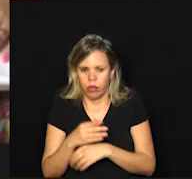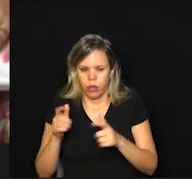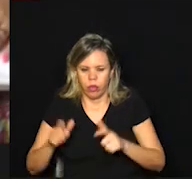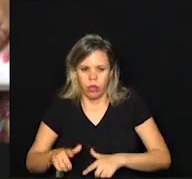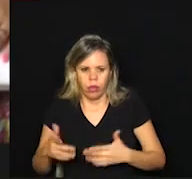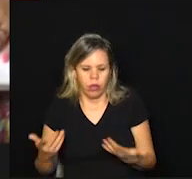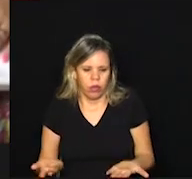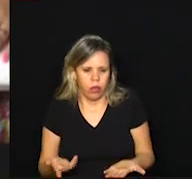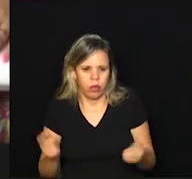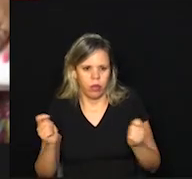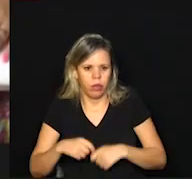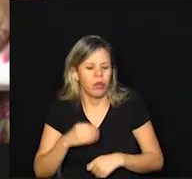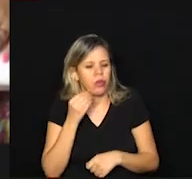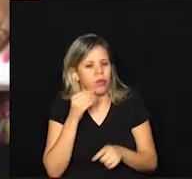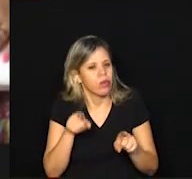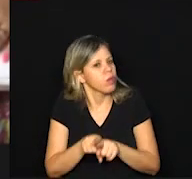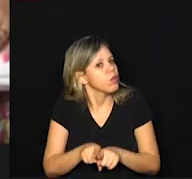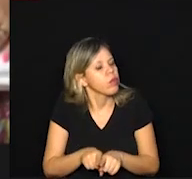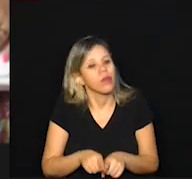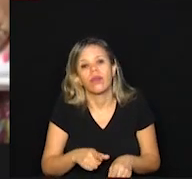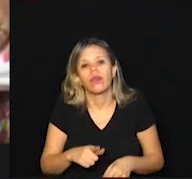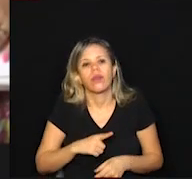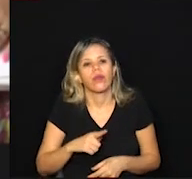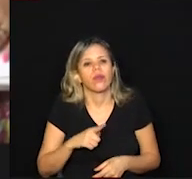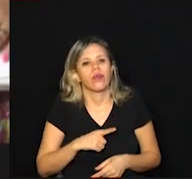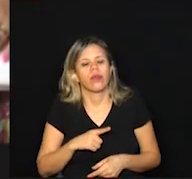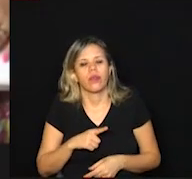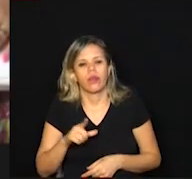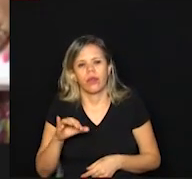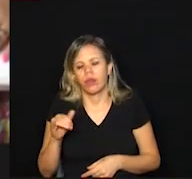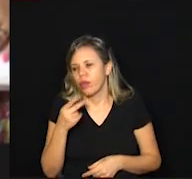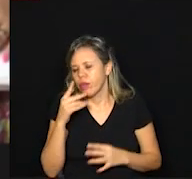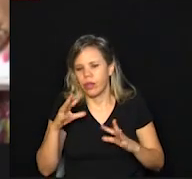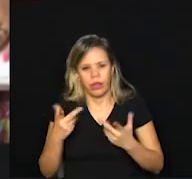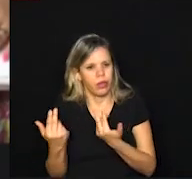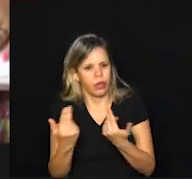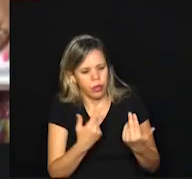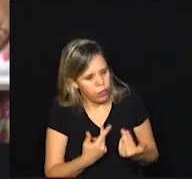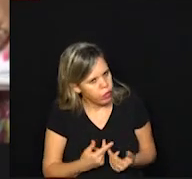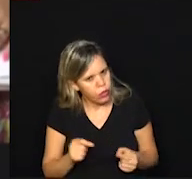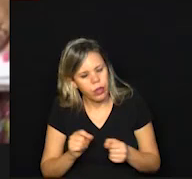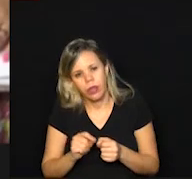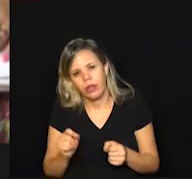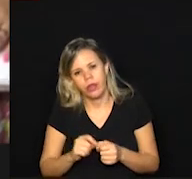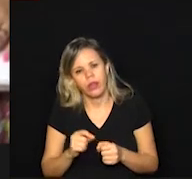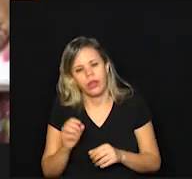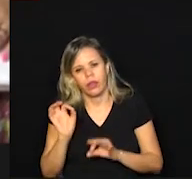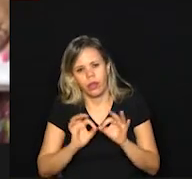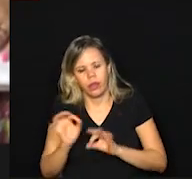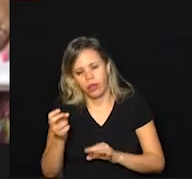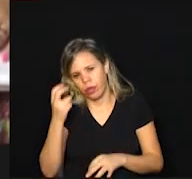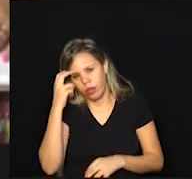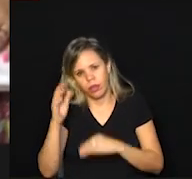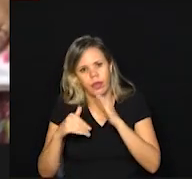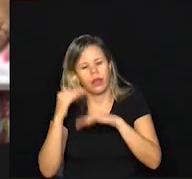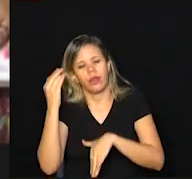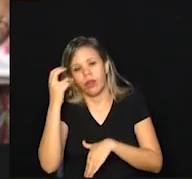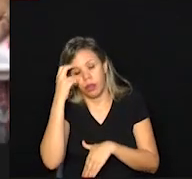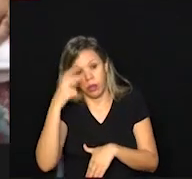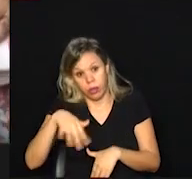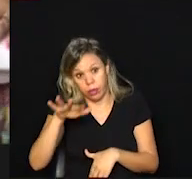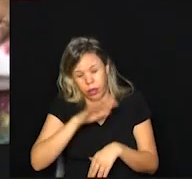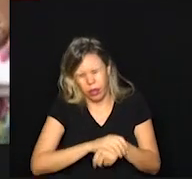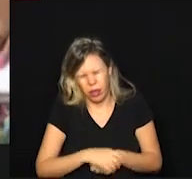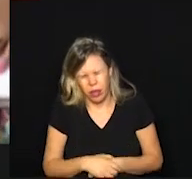com uma possibilidade na corrente da Rússia e todos se fazer dores e culturas desenvolveram a cultura